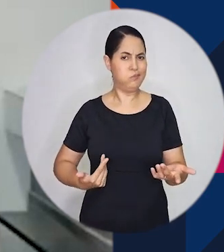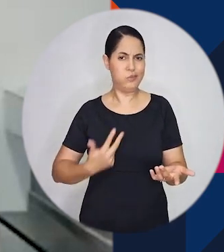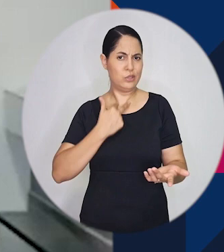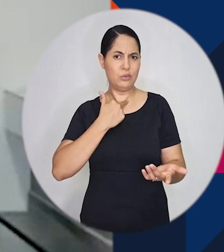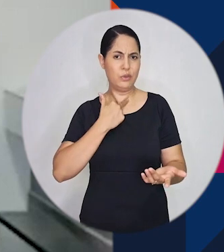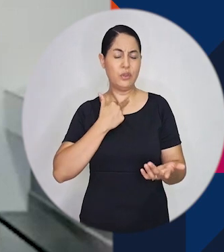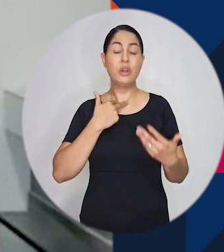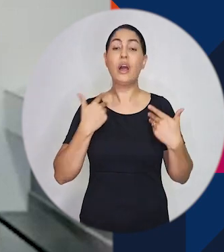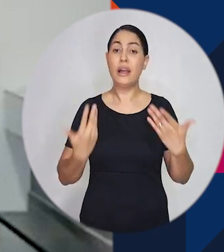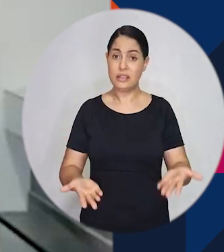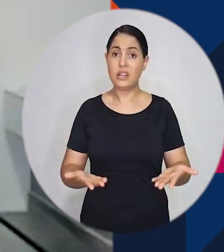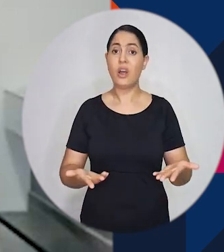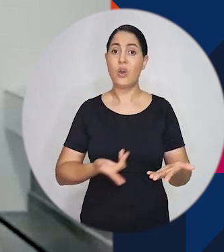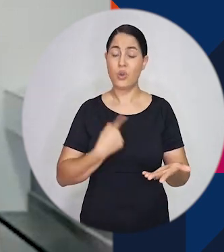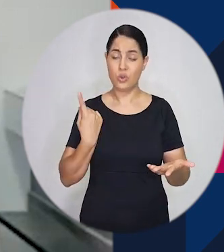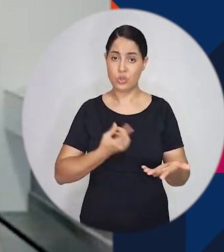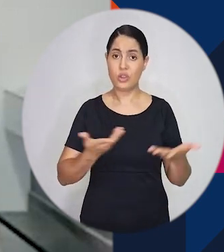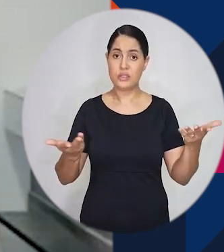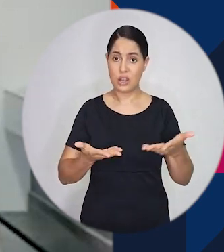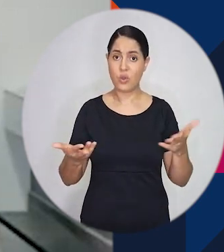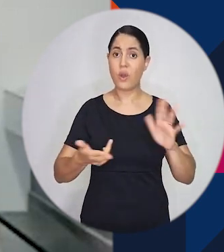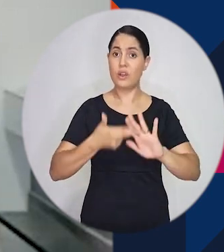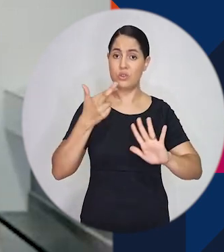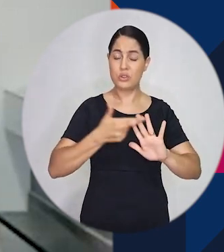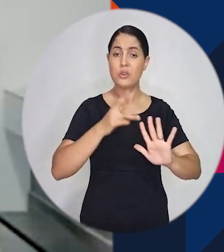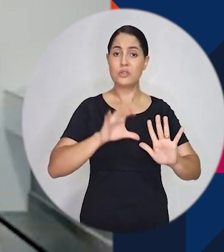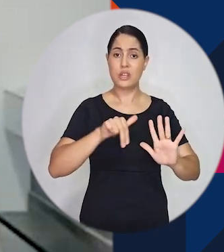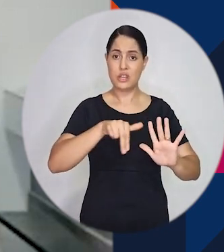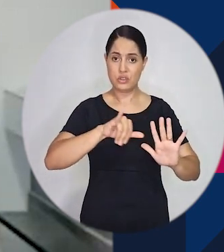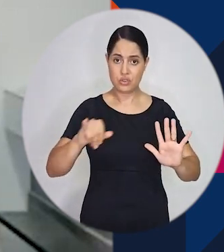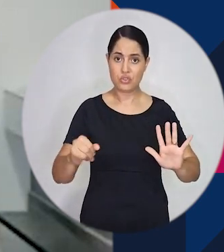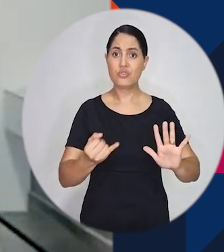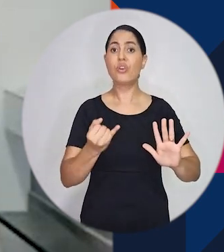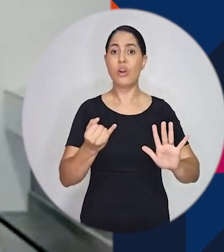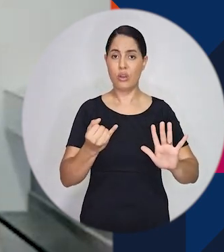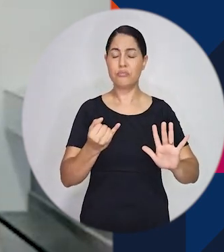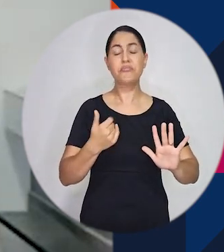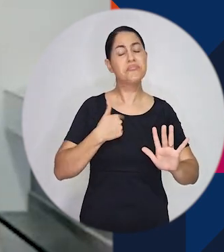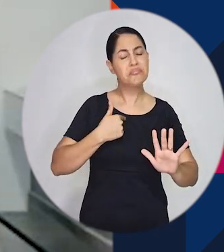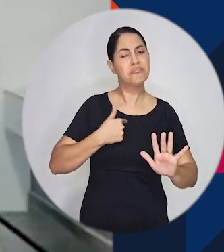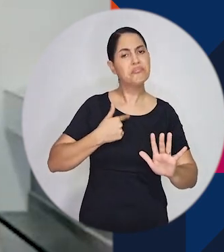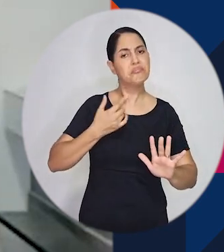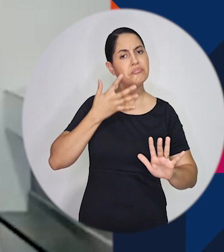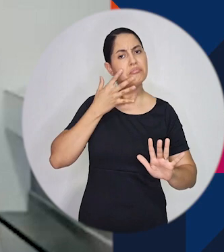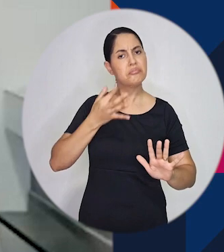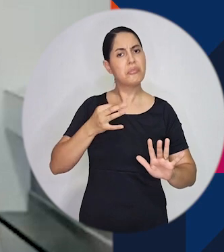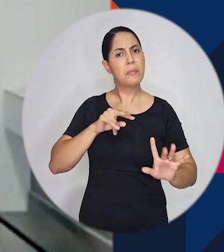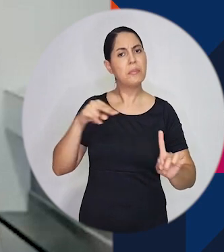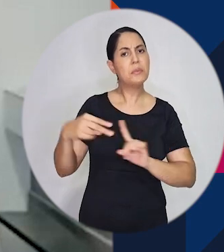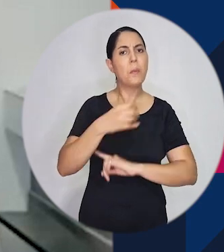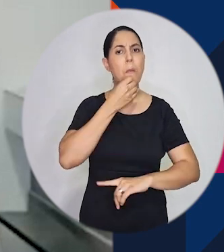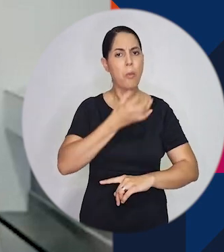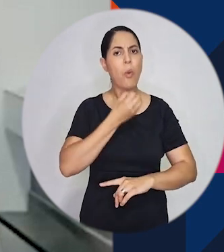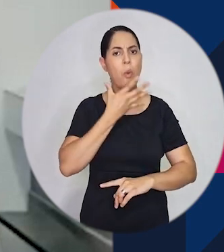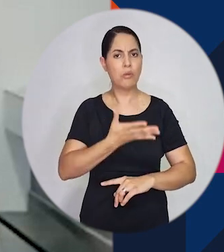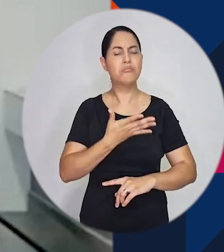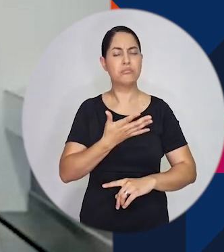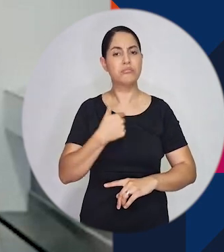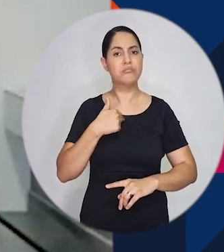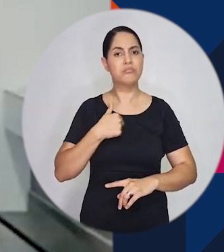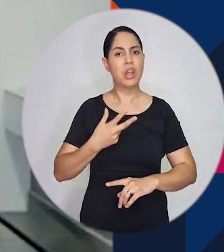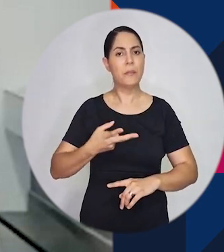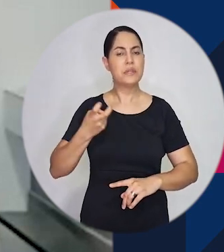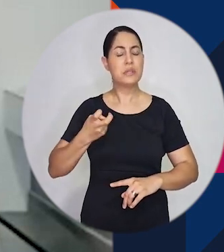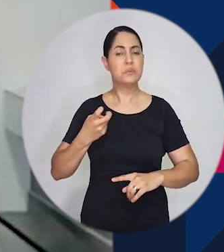de maneira desnecessária, né? Então, essa nova resolução do CNJ, eu pelo menos a vejo com bons olhos